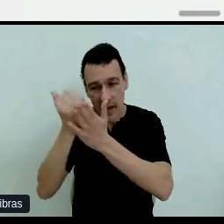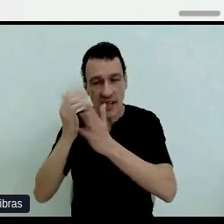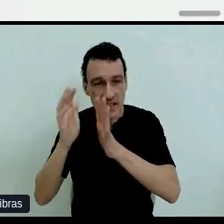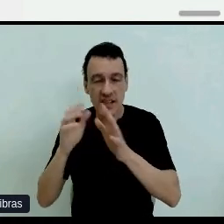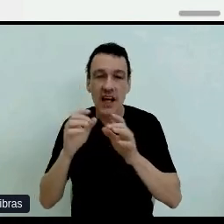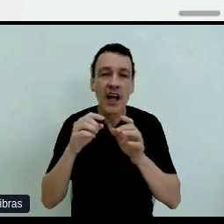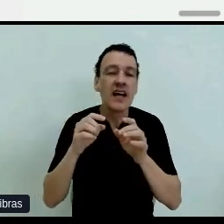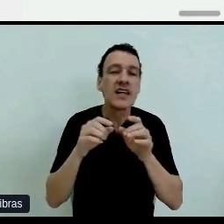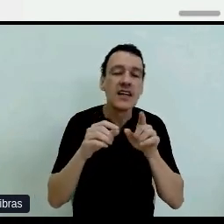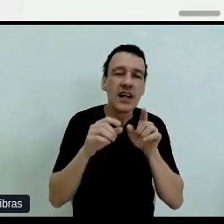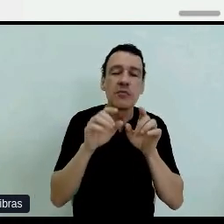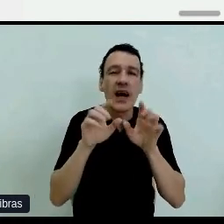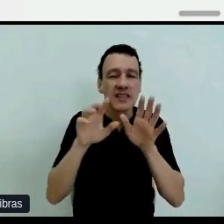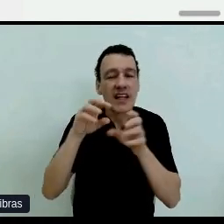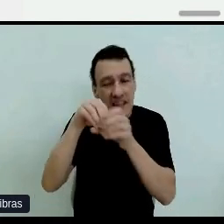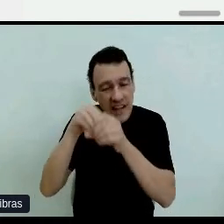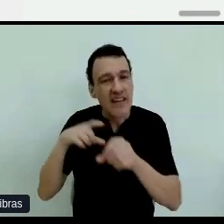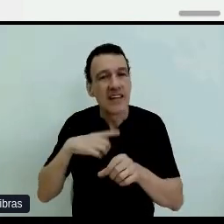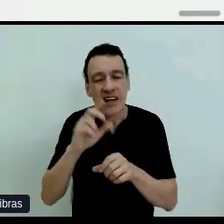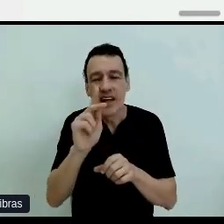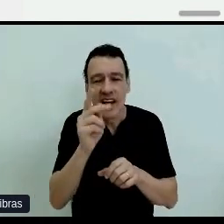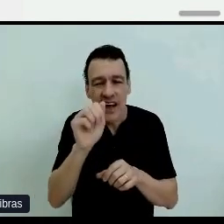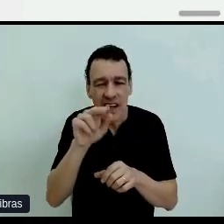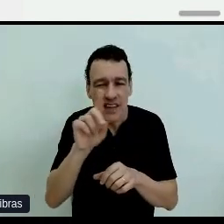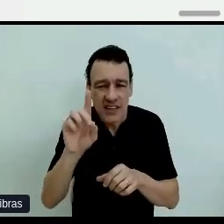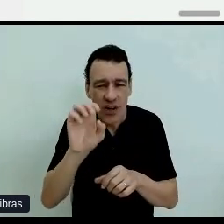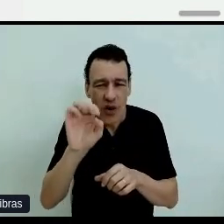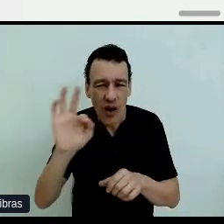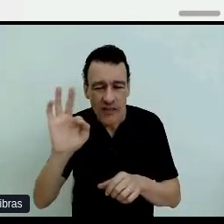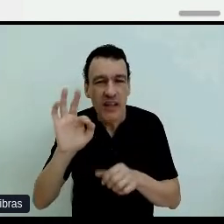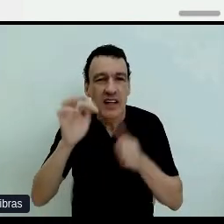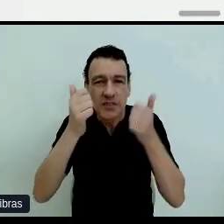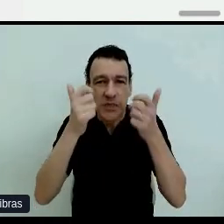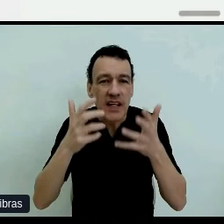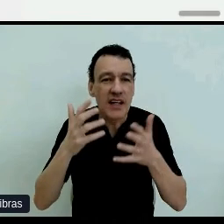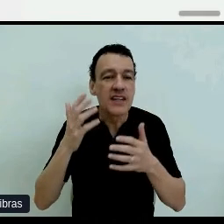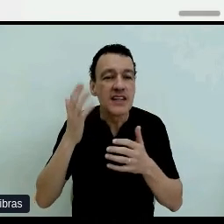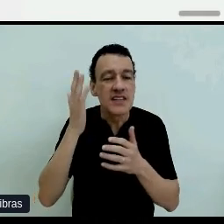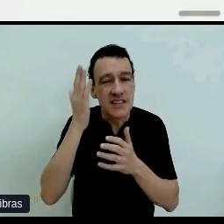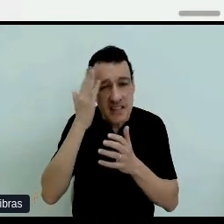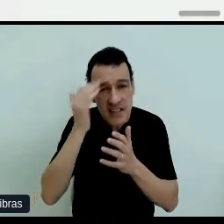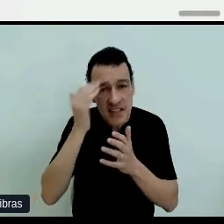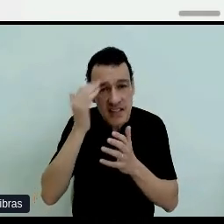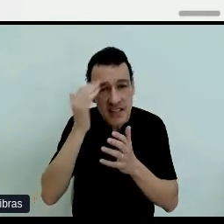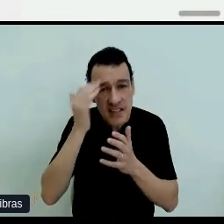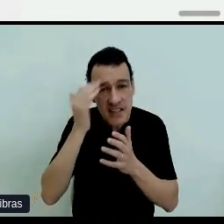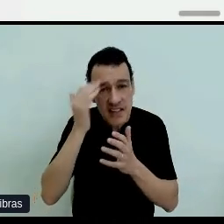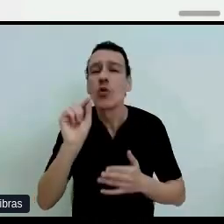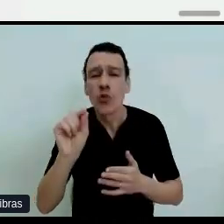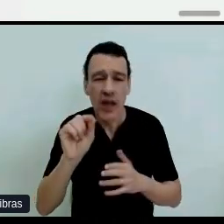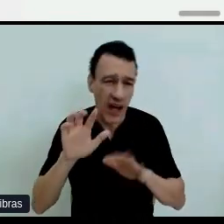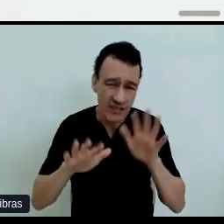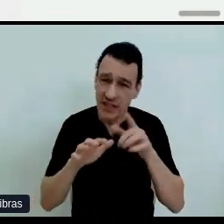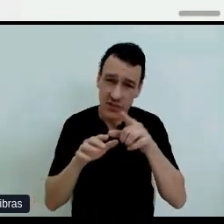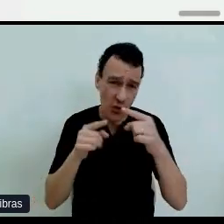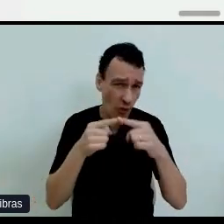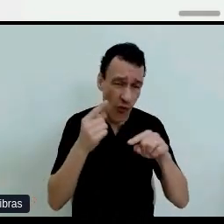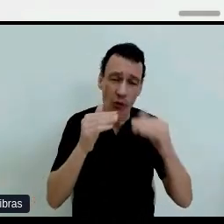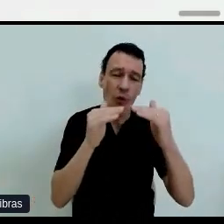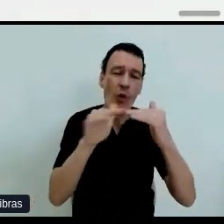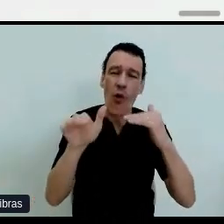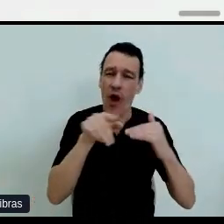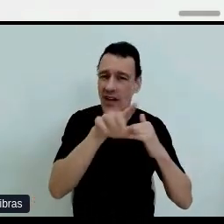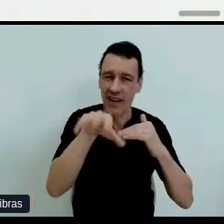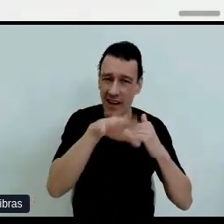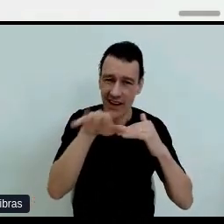saiba mais o que, né? Tipo, talvez vocês não concordem com esses itens ali, mas é um bom